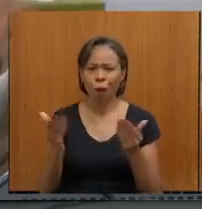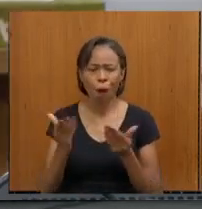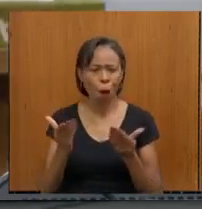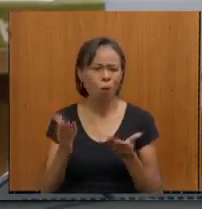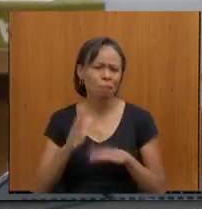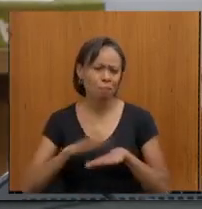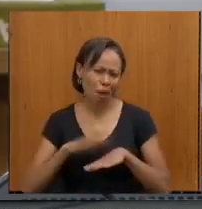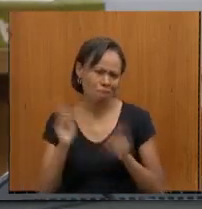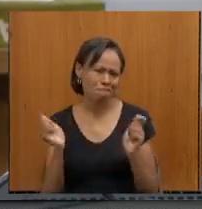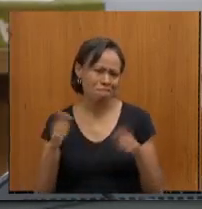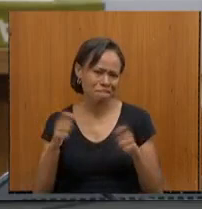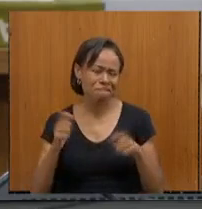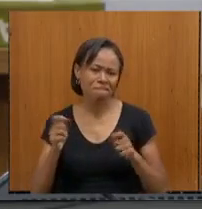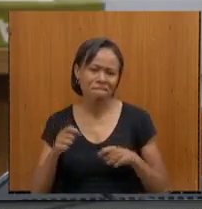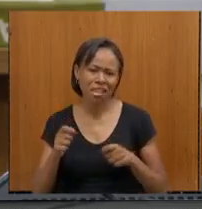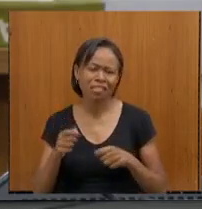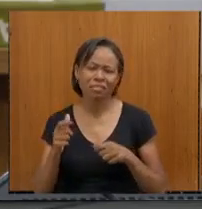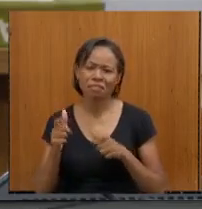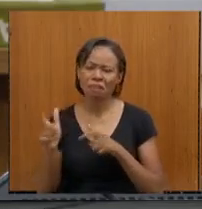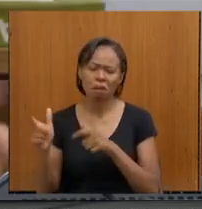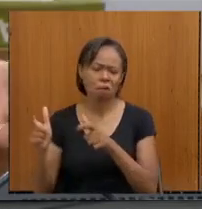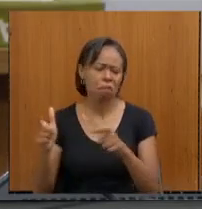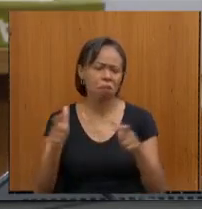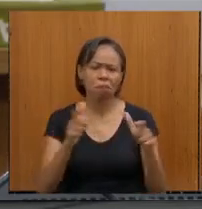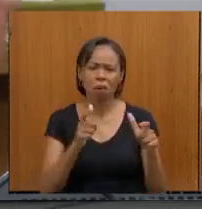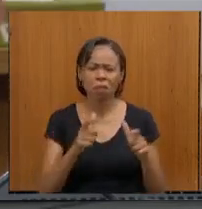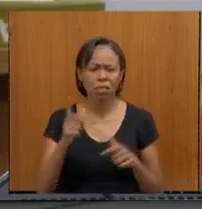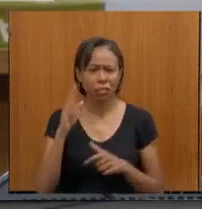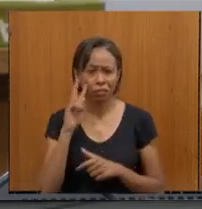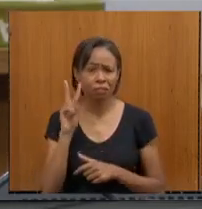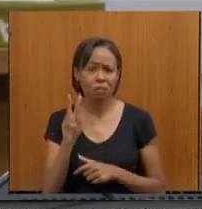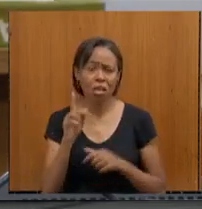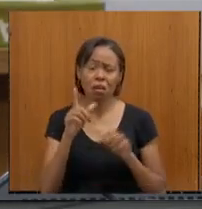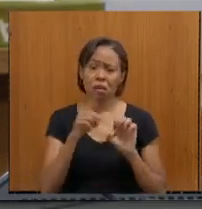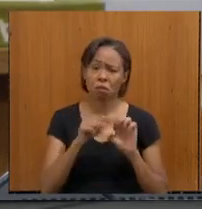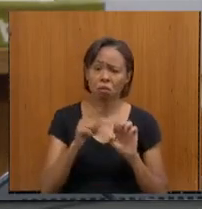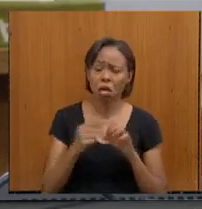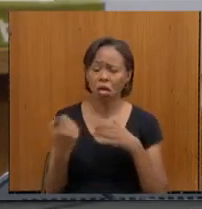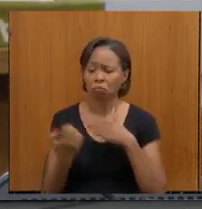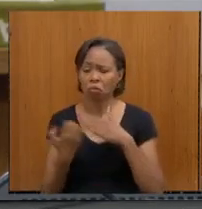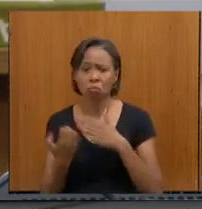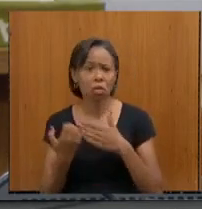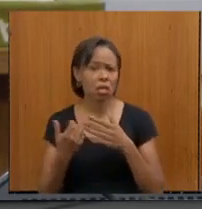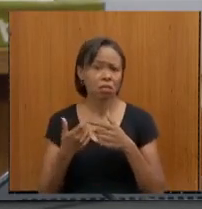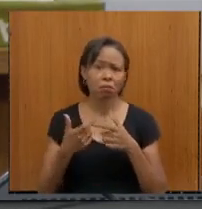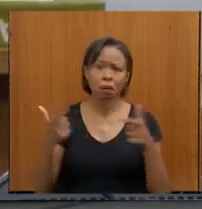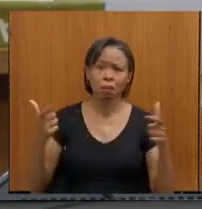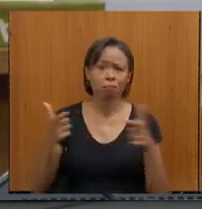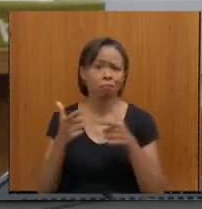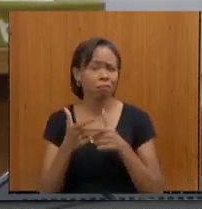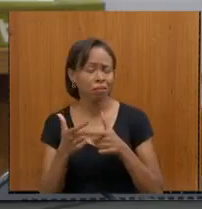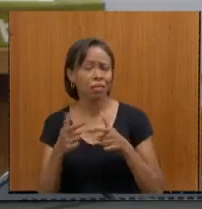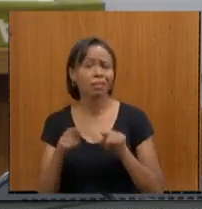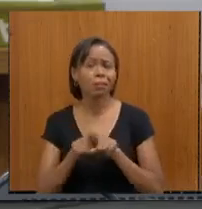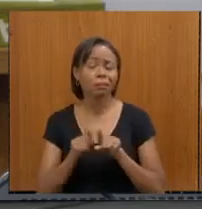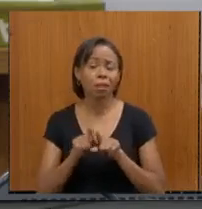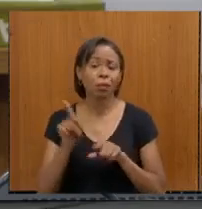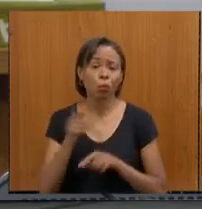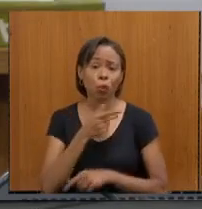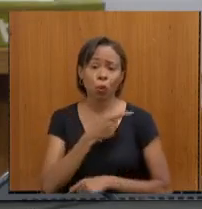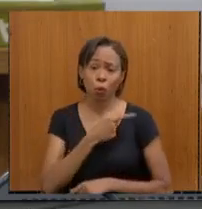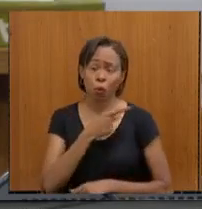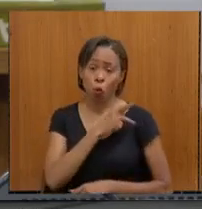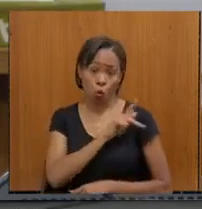é para tudo o que os projetos médios e grandes e compreende-se o nosso presidente da fiemg a